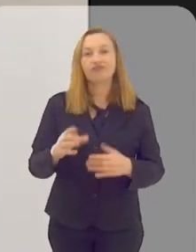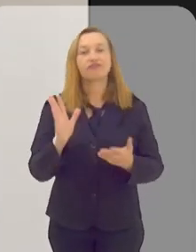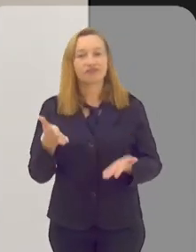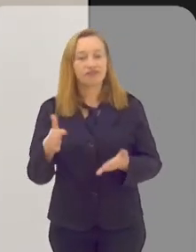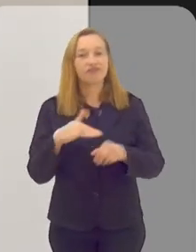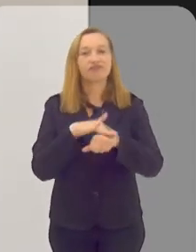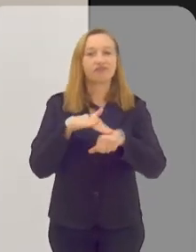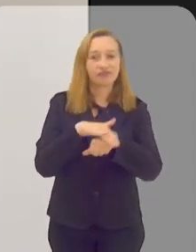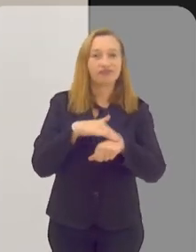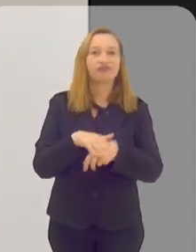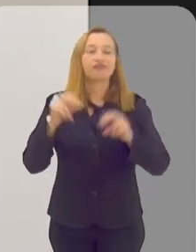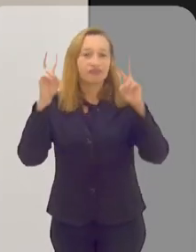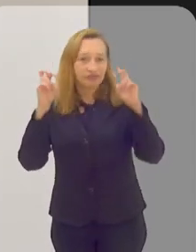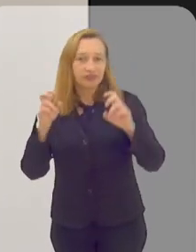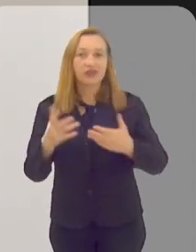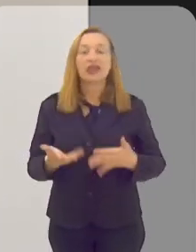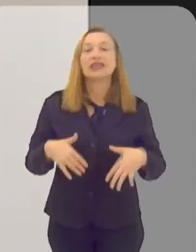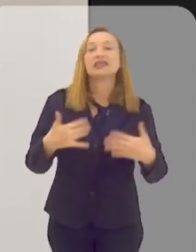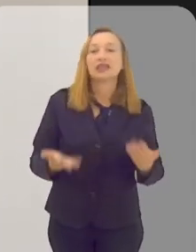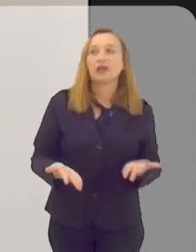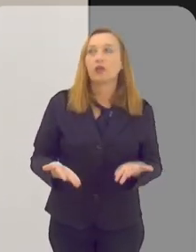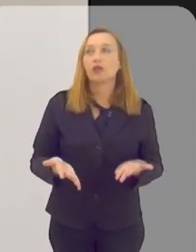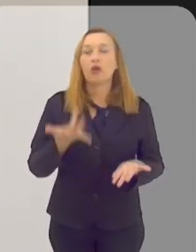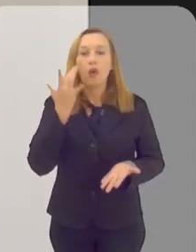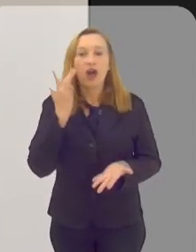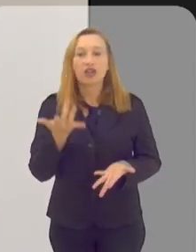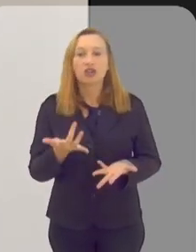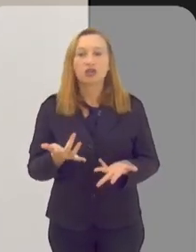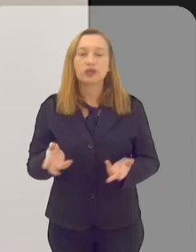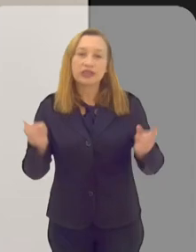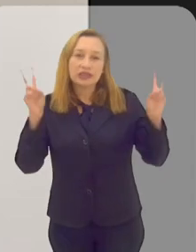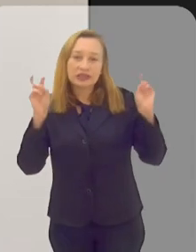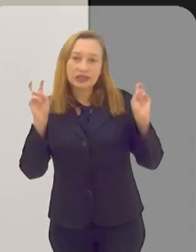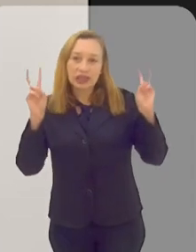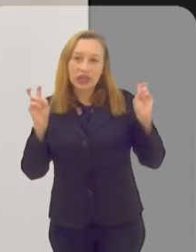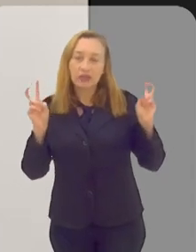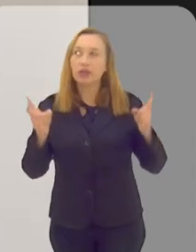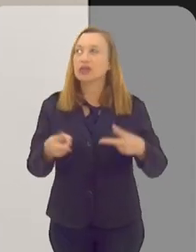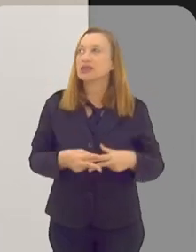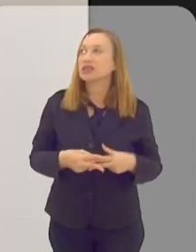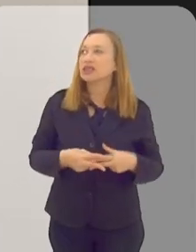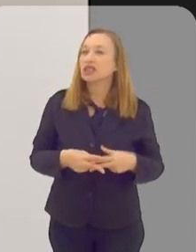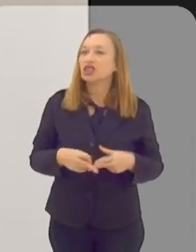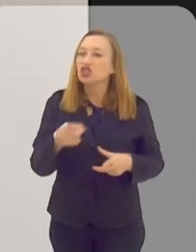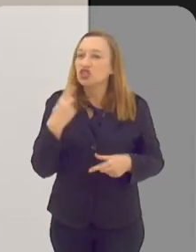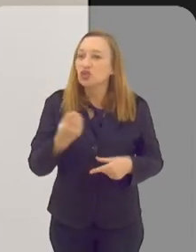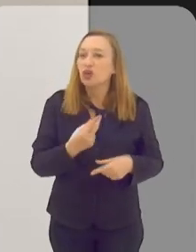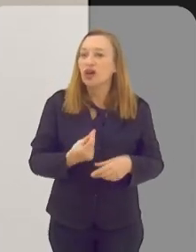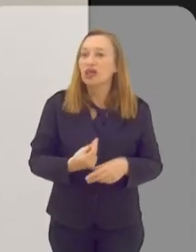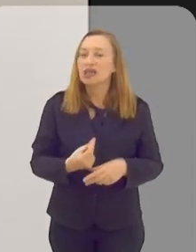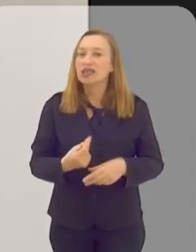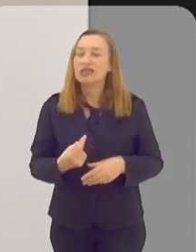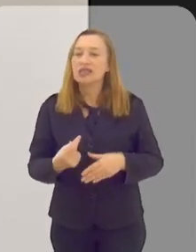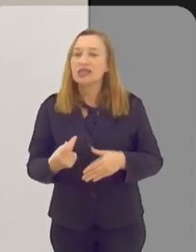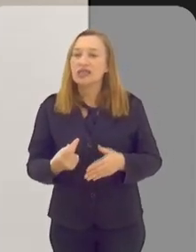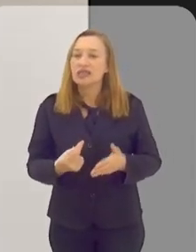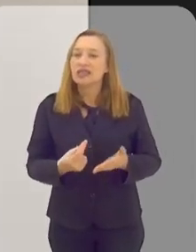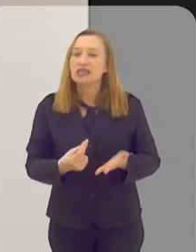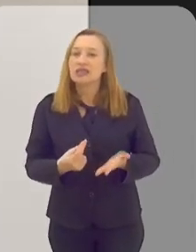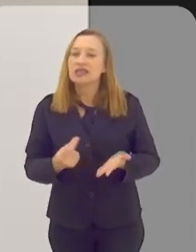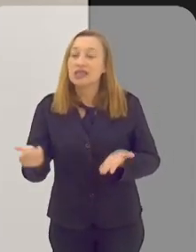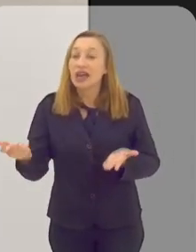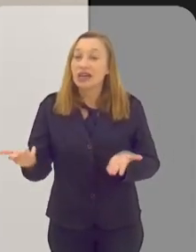em 2030, né? A gente já conversou bastante sobre isso. Então, acho que essa temática é a temática da